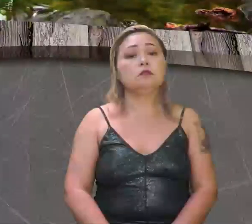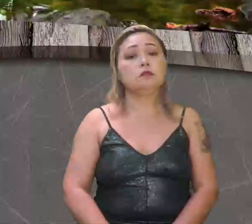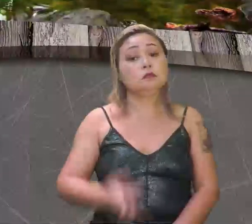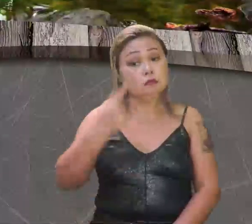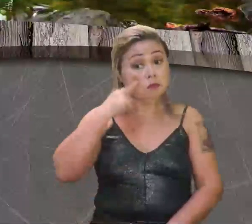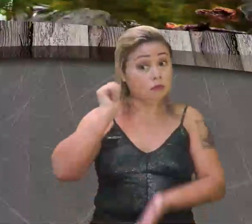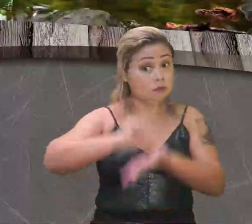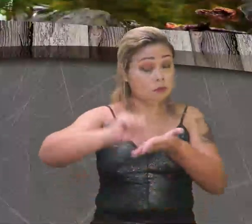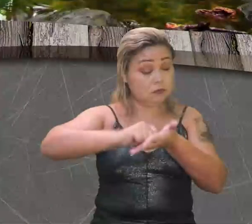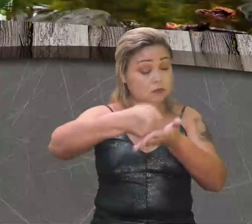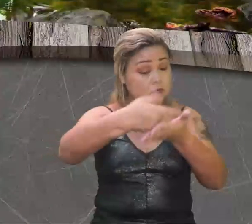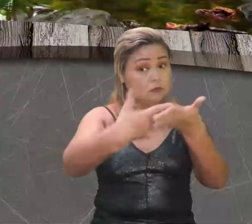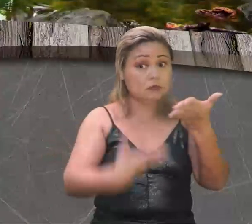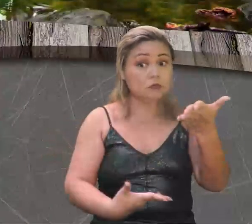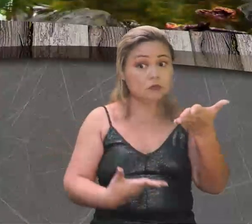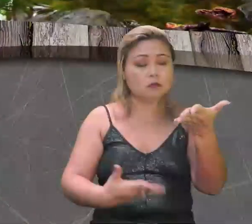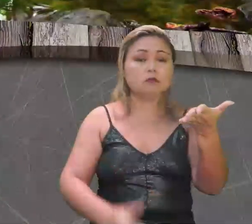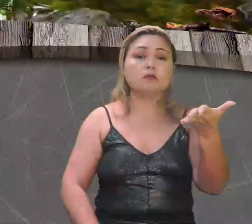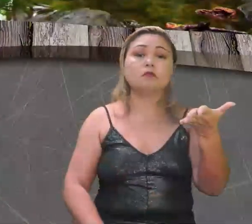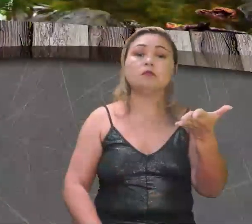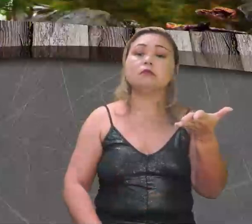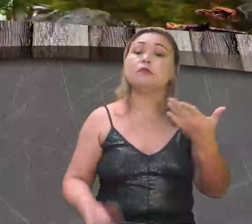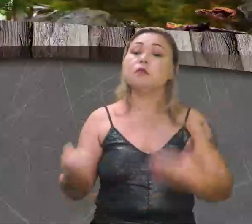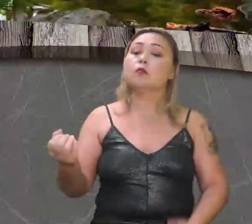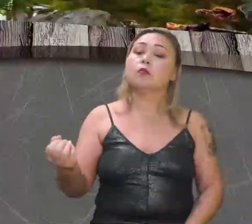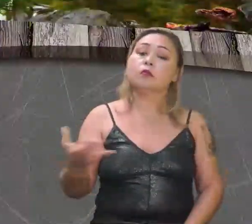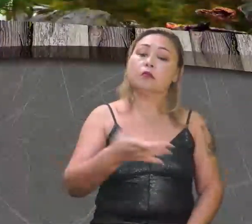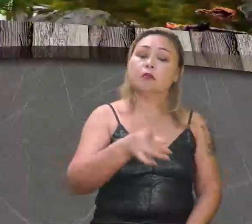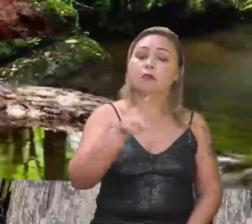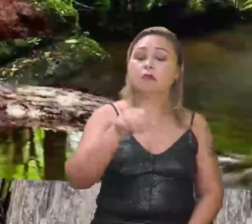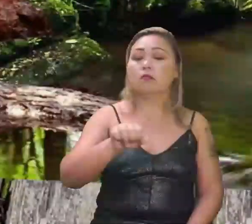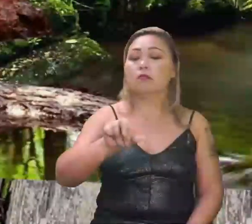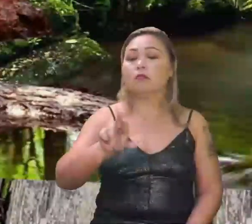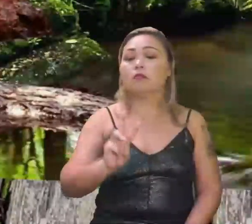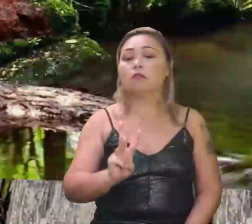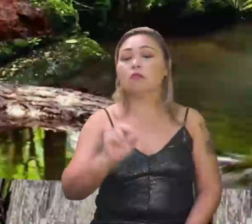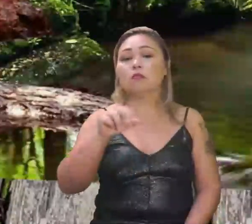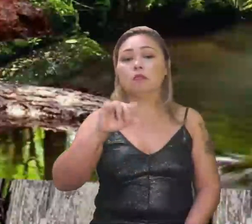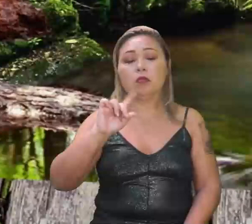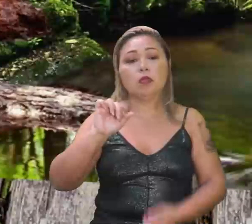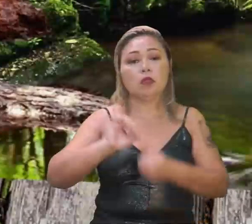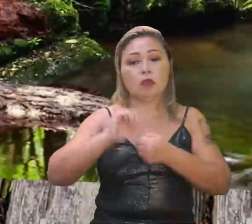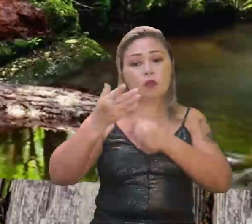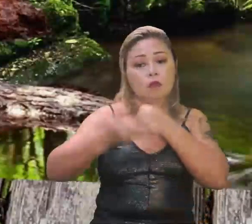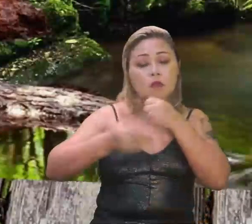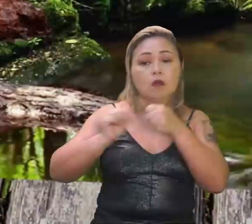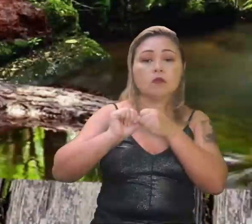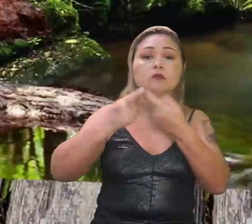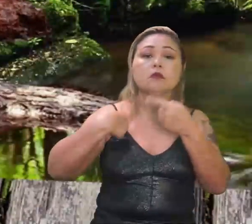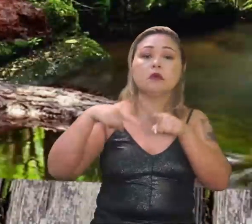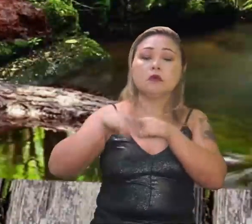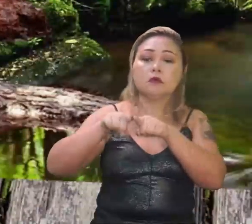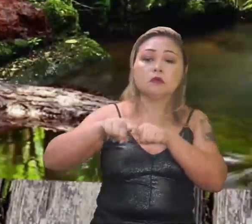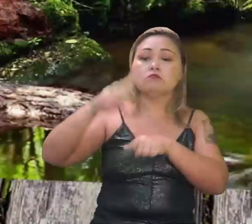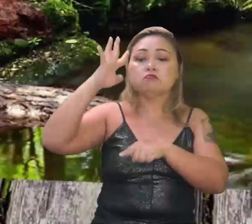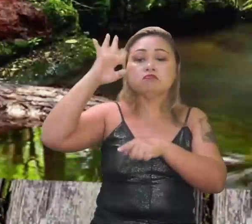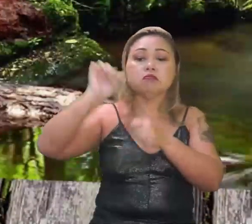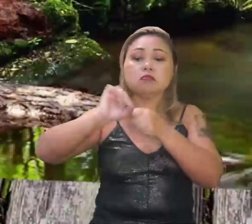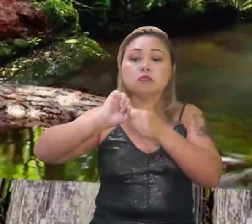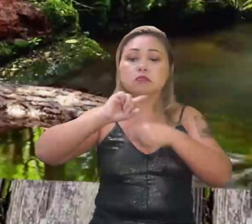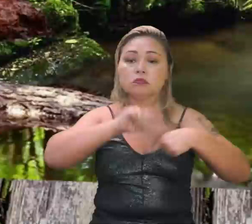que ele descreveu. E aí, no neodarwinismo, que é a construção agora baseada não só com a compreensão das